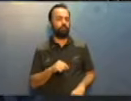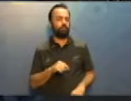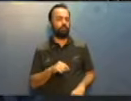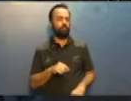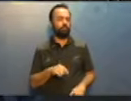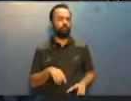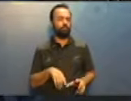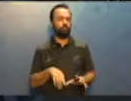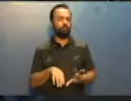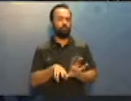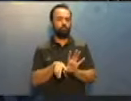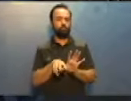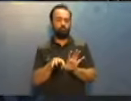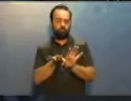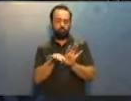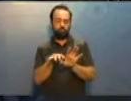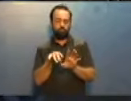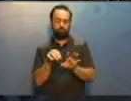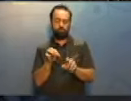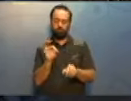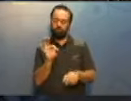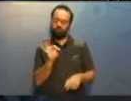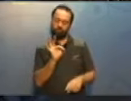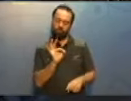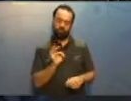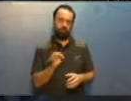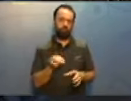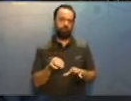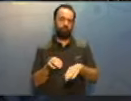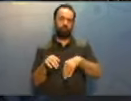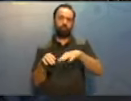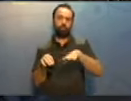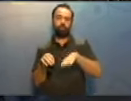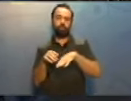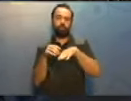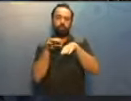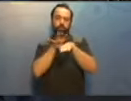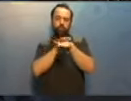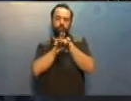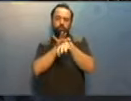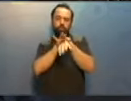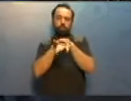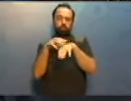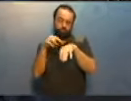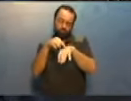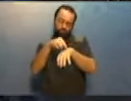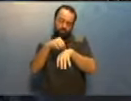são bolinhas que ficam na nossa língua, nas partes frontais, laterais e na parte mais distal da língua.